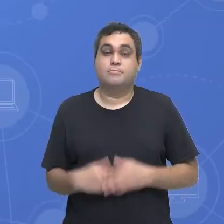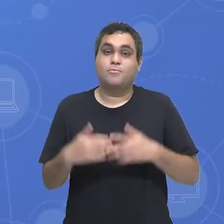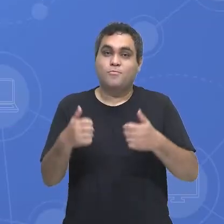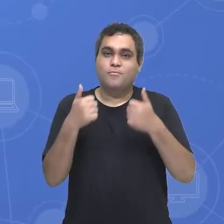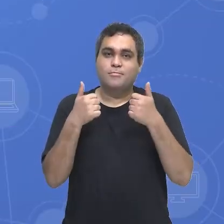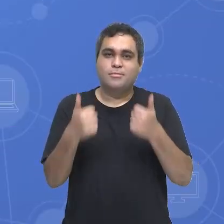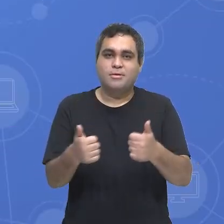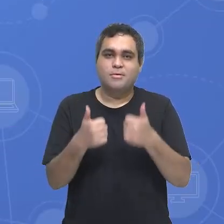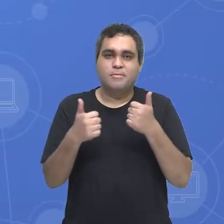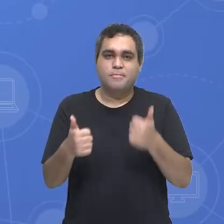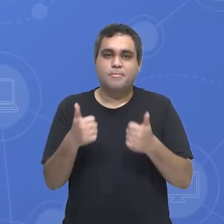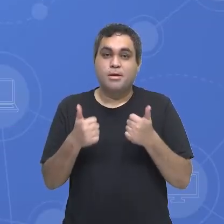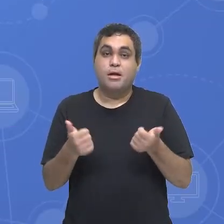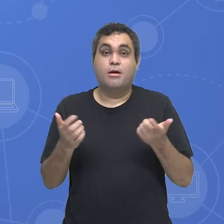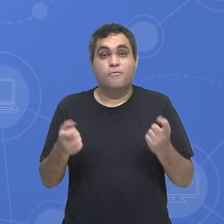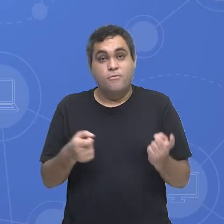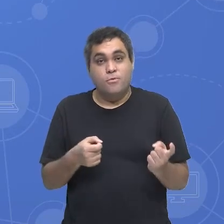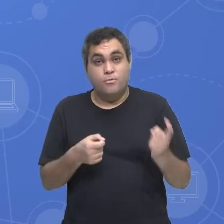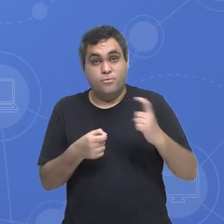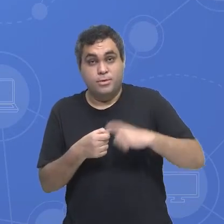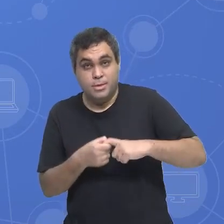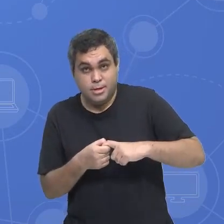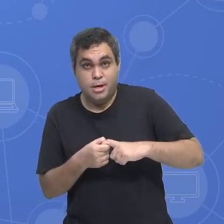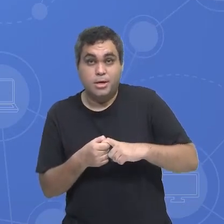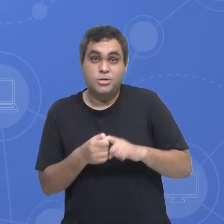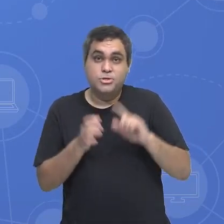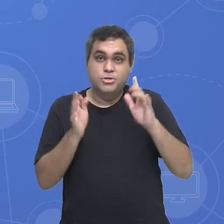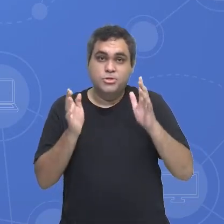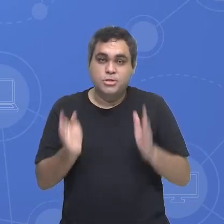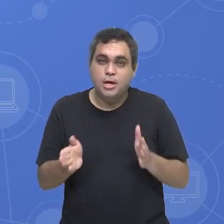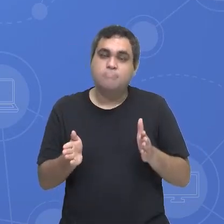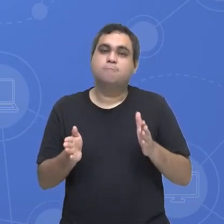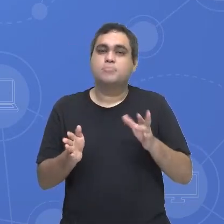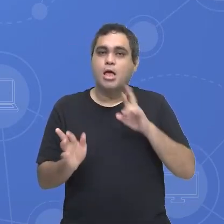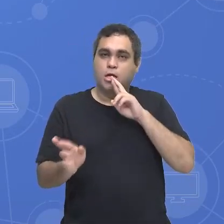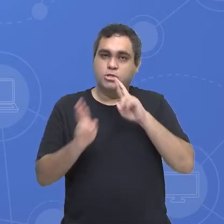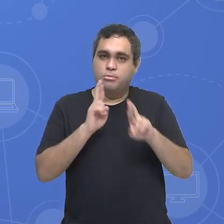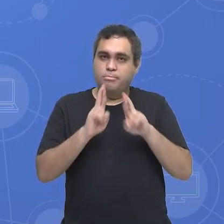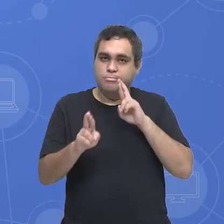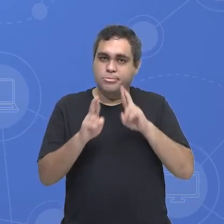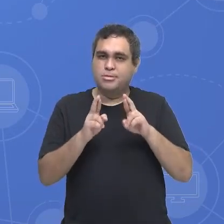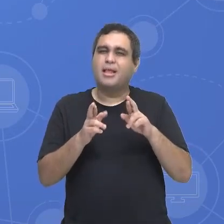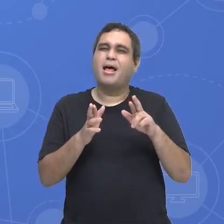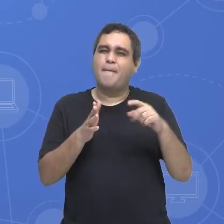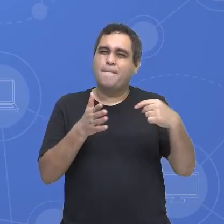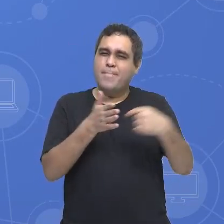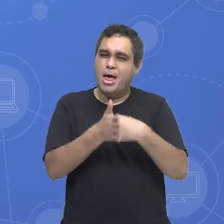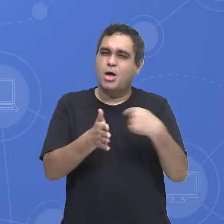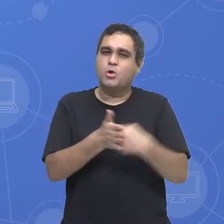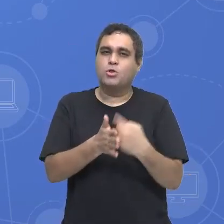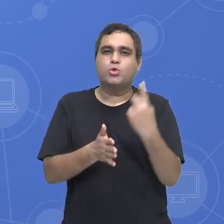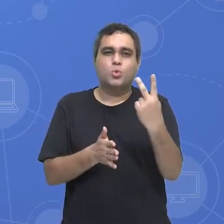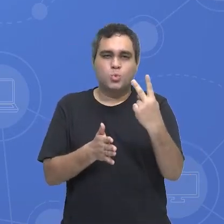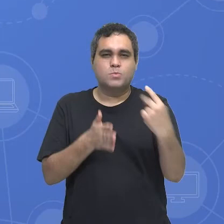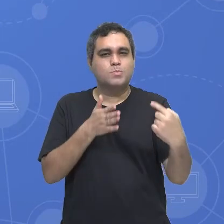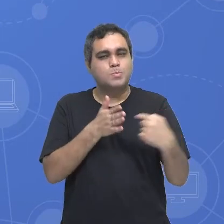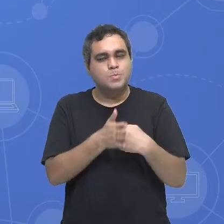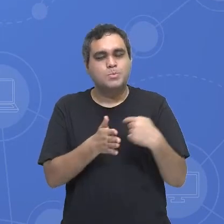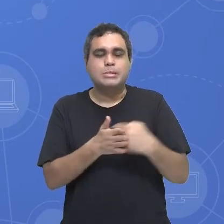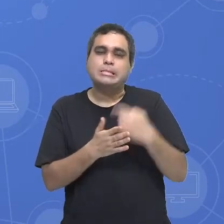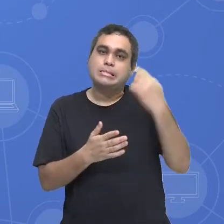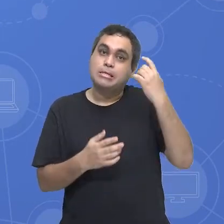Muito bem, estamos agora de volta aqui, né, para tentarmos responder as nossas perguntas. Duas perguntas muito bacanas,